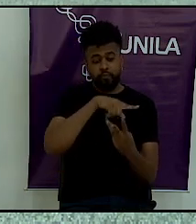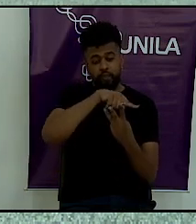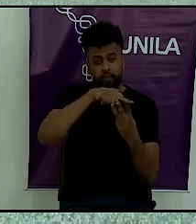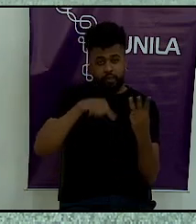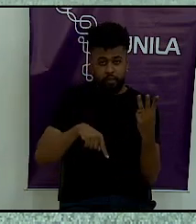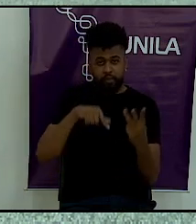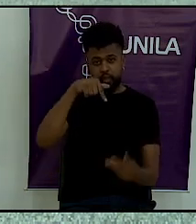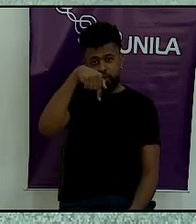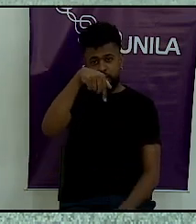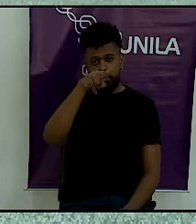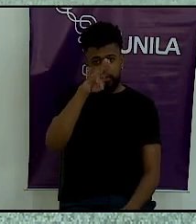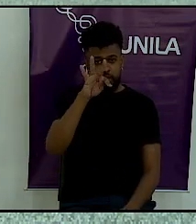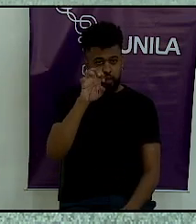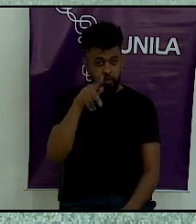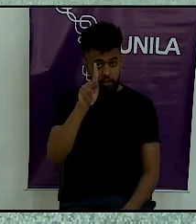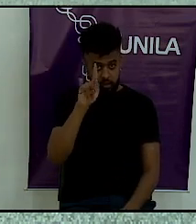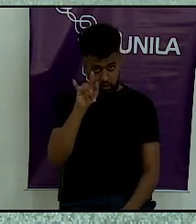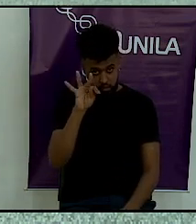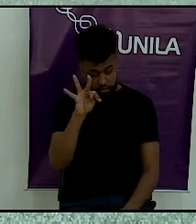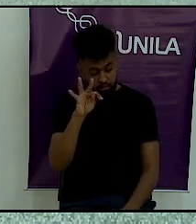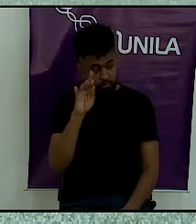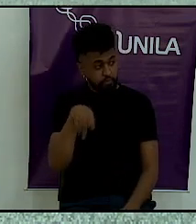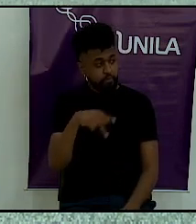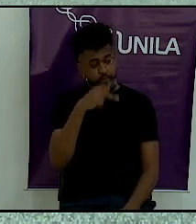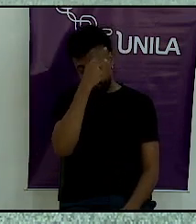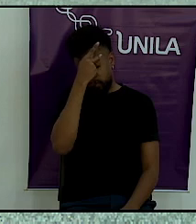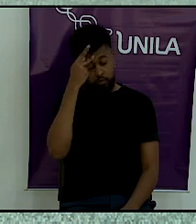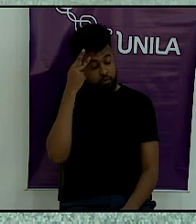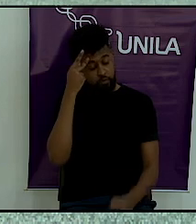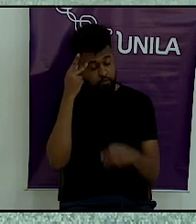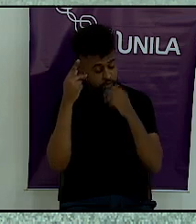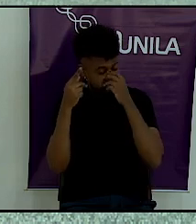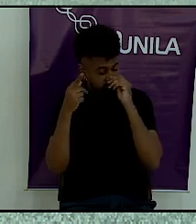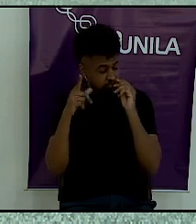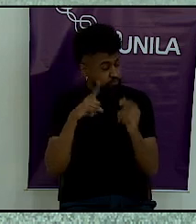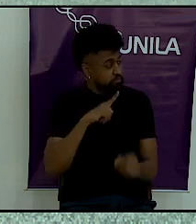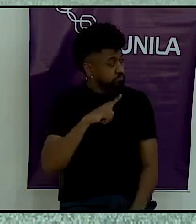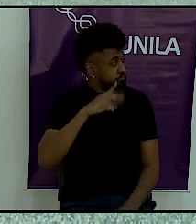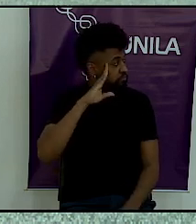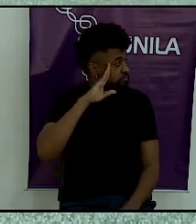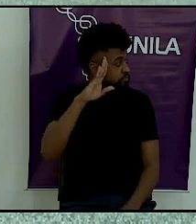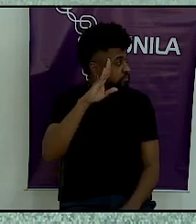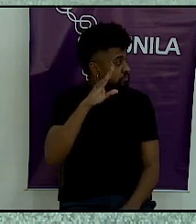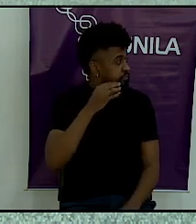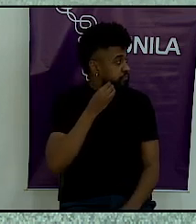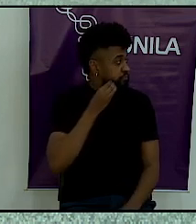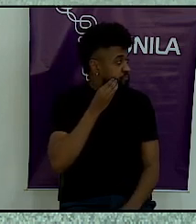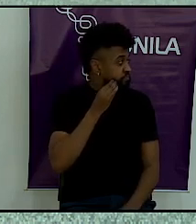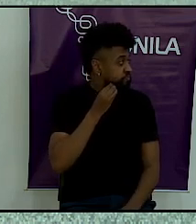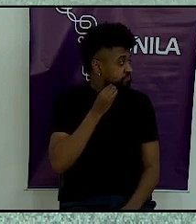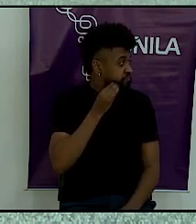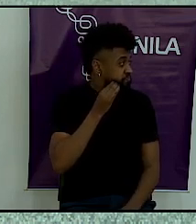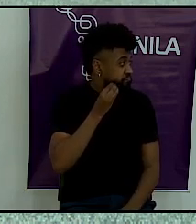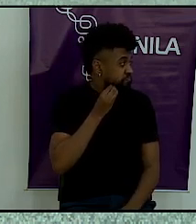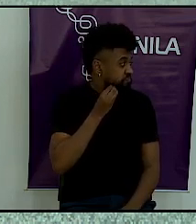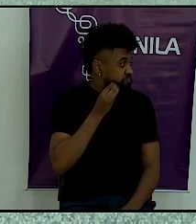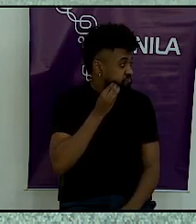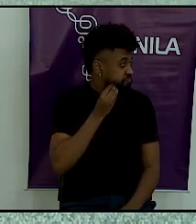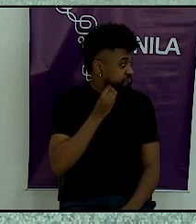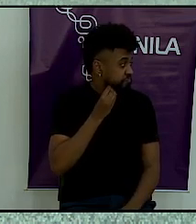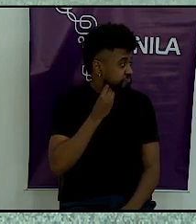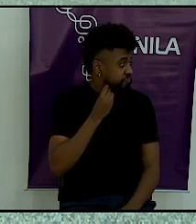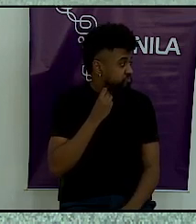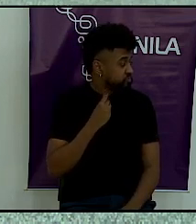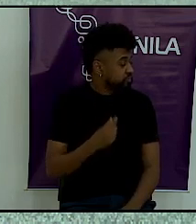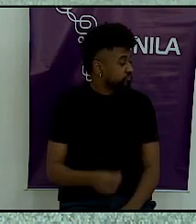Esses kits que estão sendo utilizados são kits pessoais meus, que eu fiz parte da vaquinha virtual na época do seu lançamento,